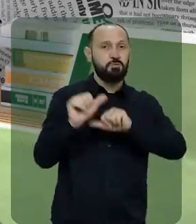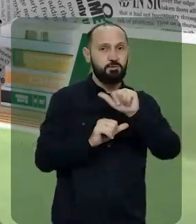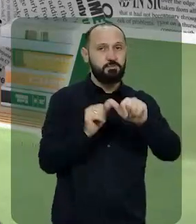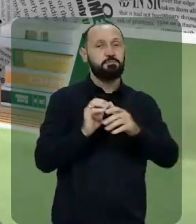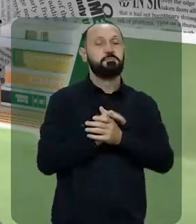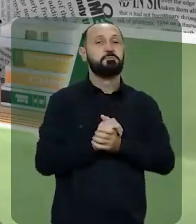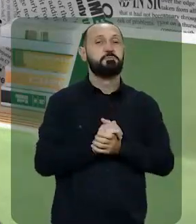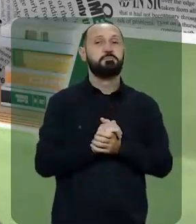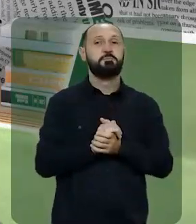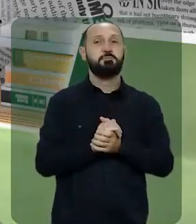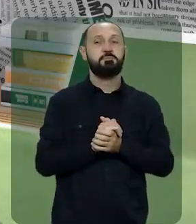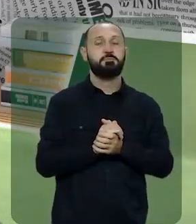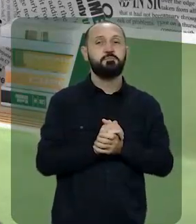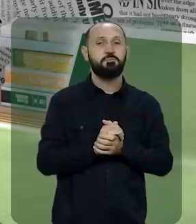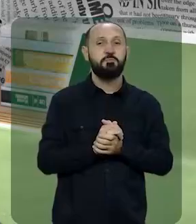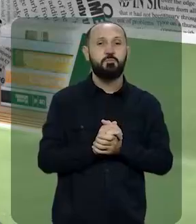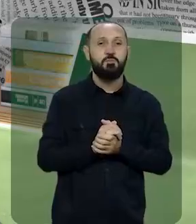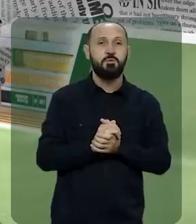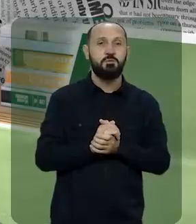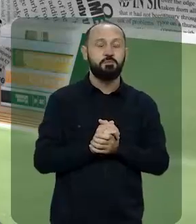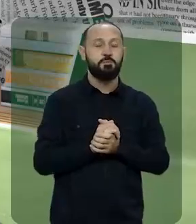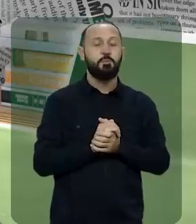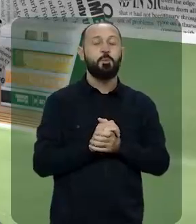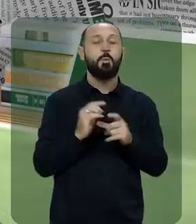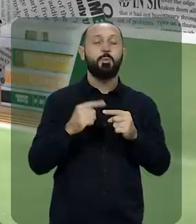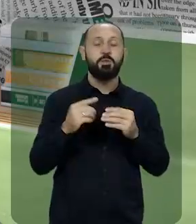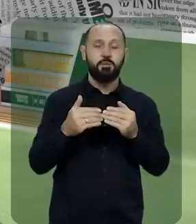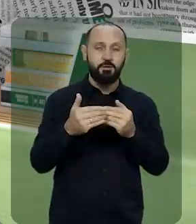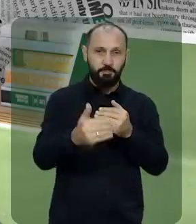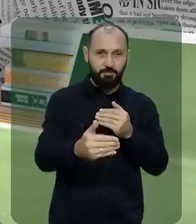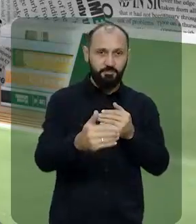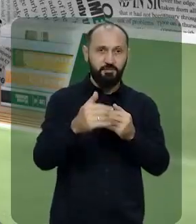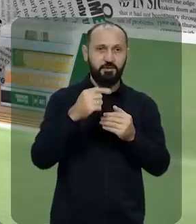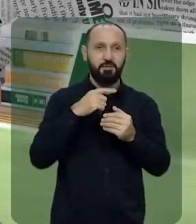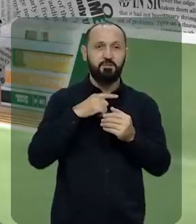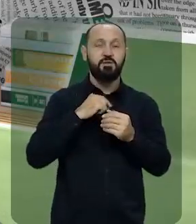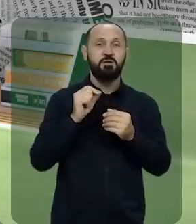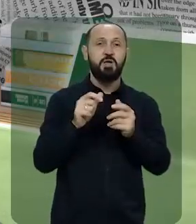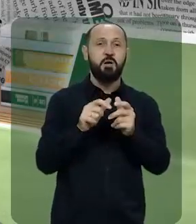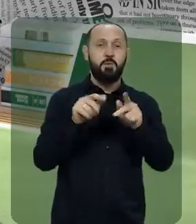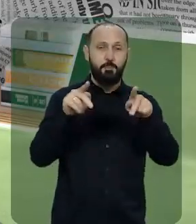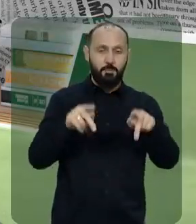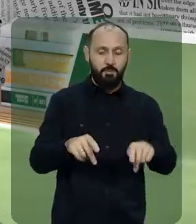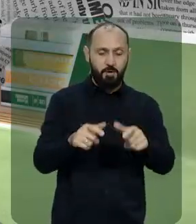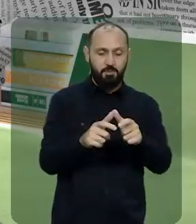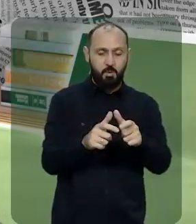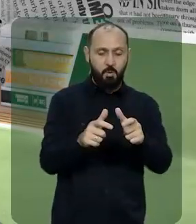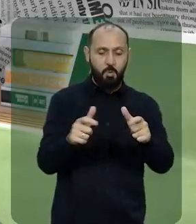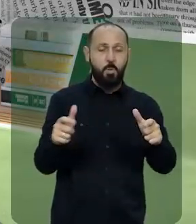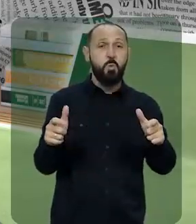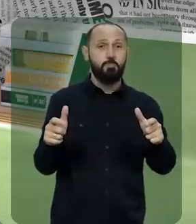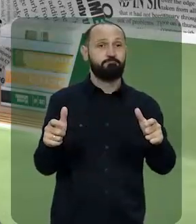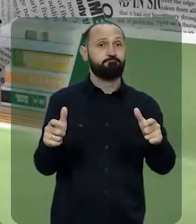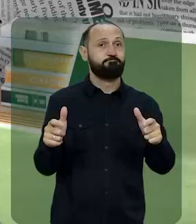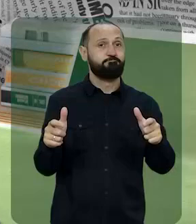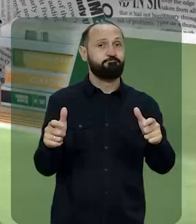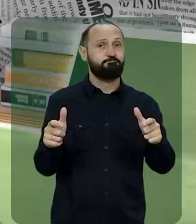falar sobre as mulheres, né? Porque acaba sendo uma questão de gênero essa